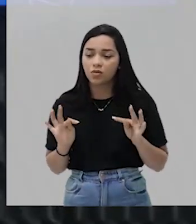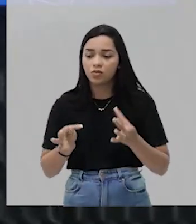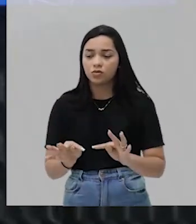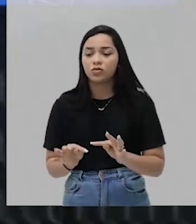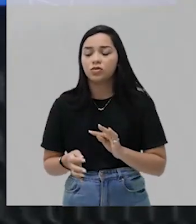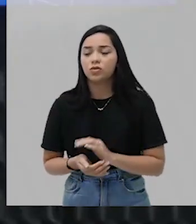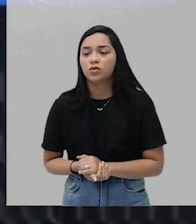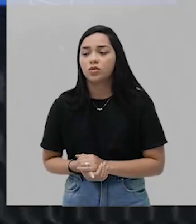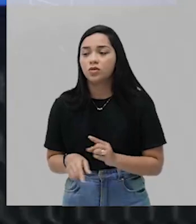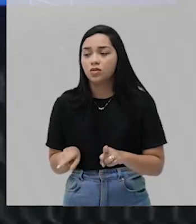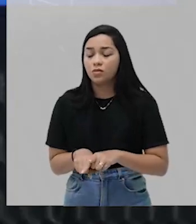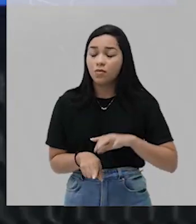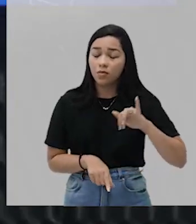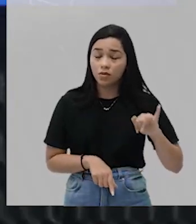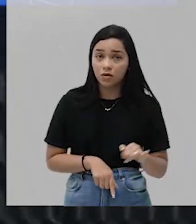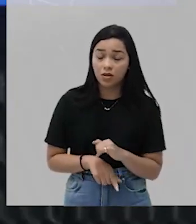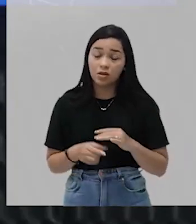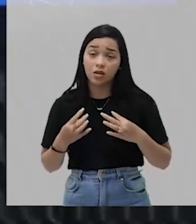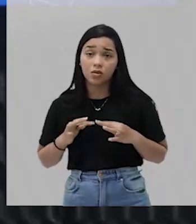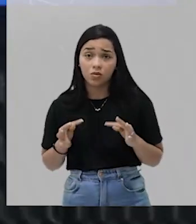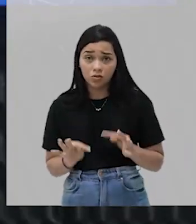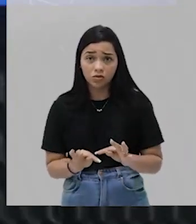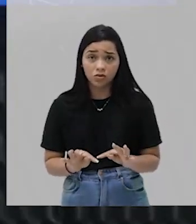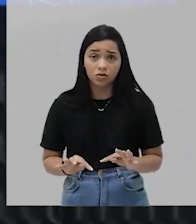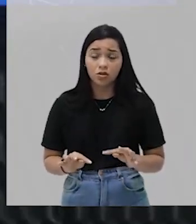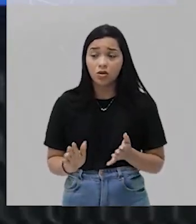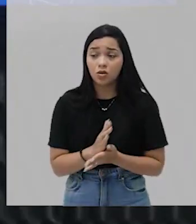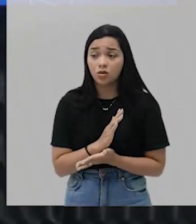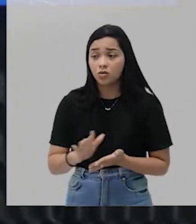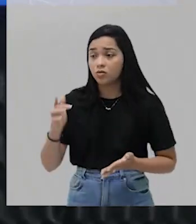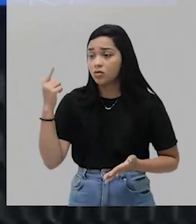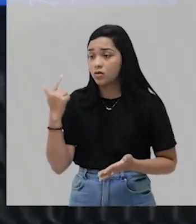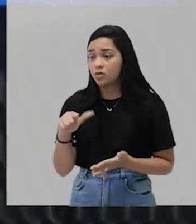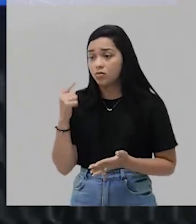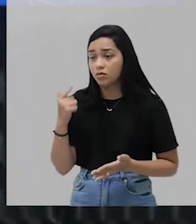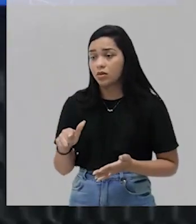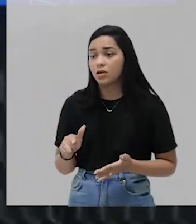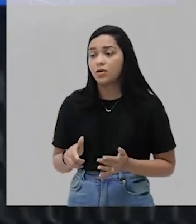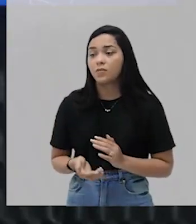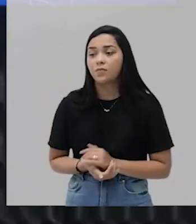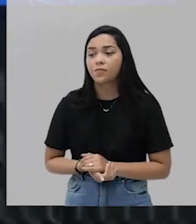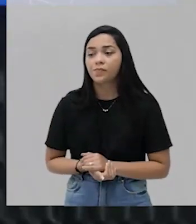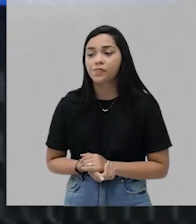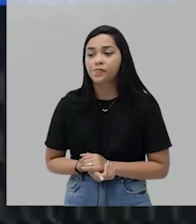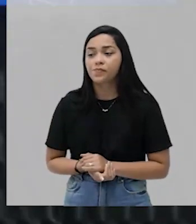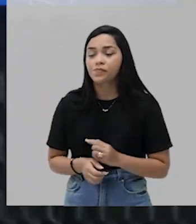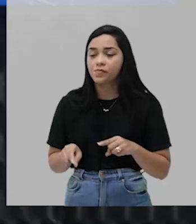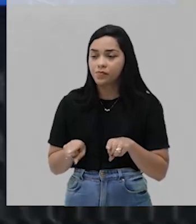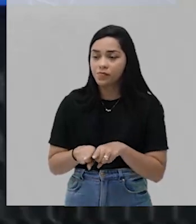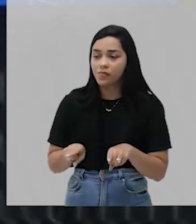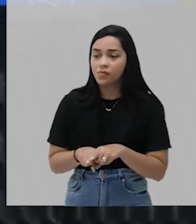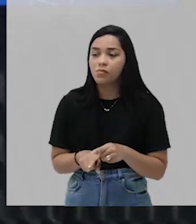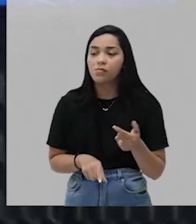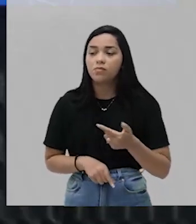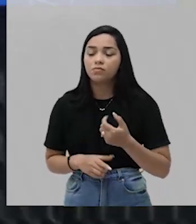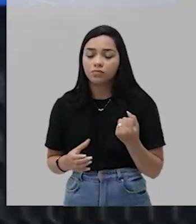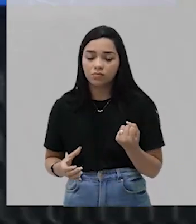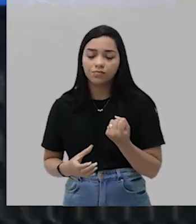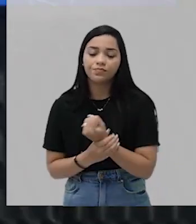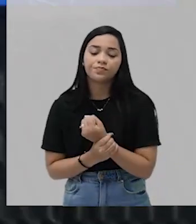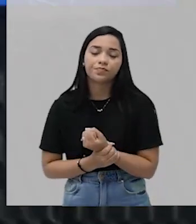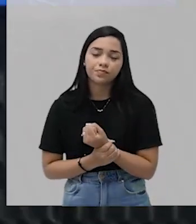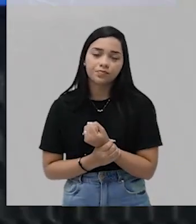tecnologia, oportunizar a tecnologia para quem muitas das vezes não tem essa oportunidade. Uma segurança